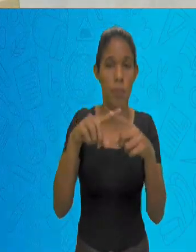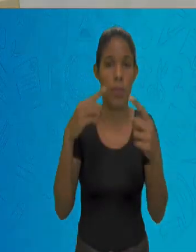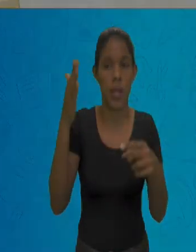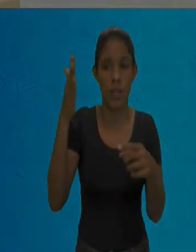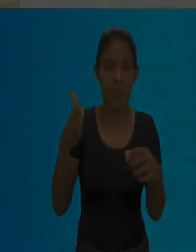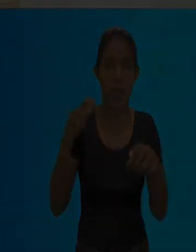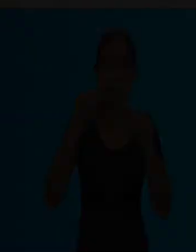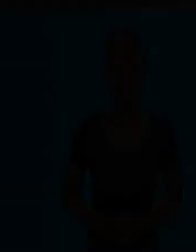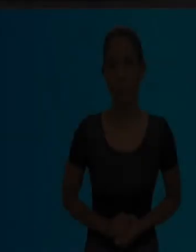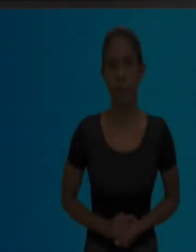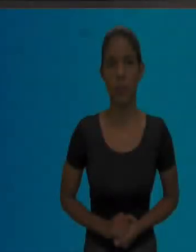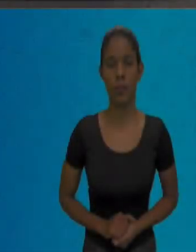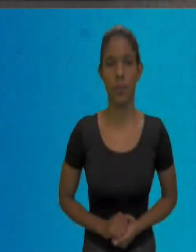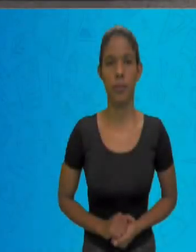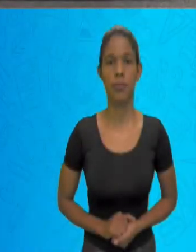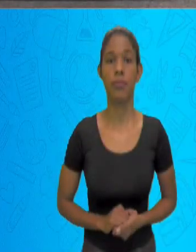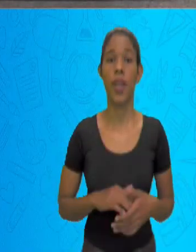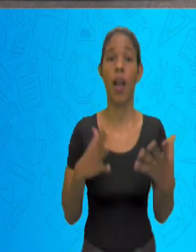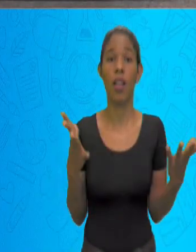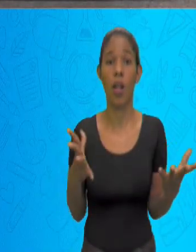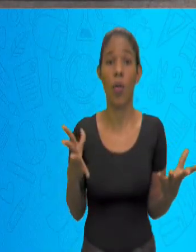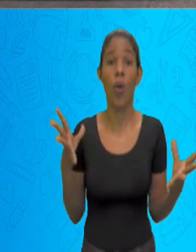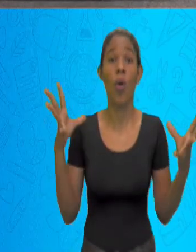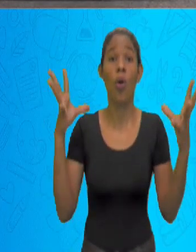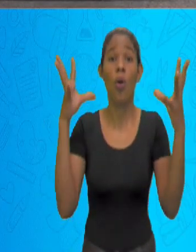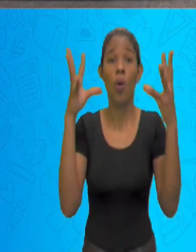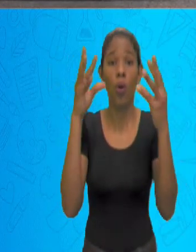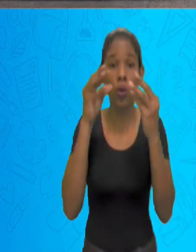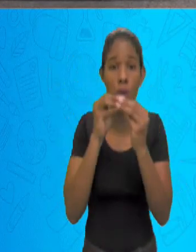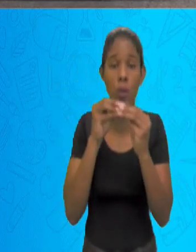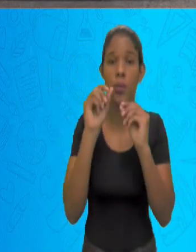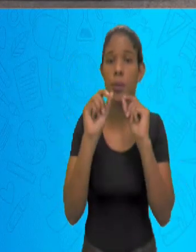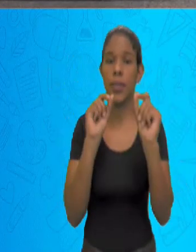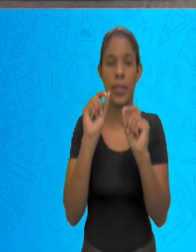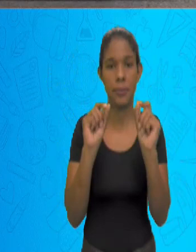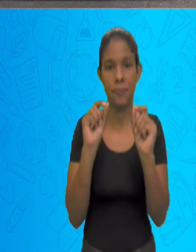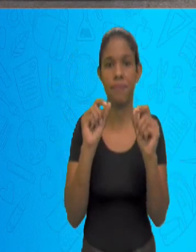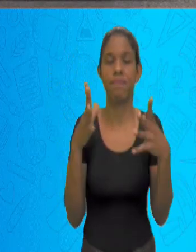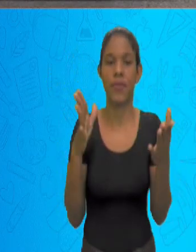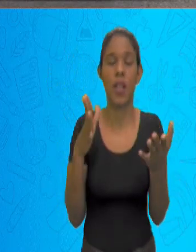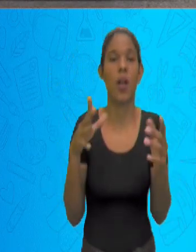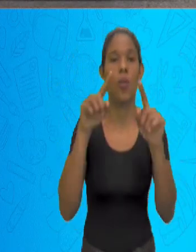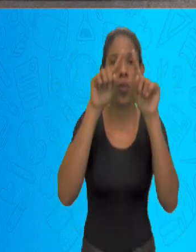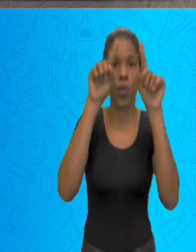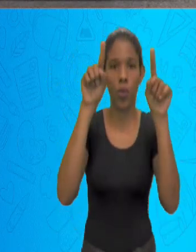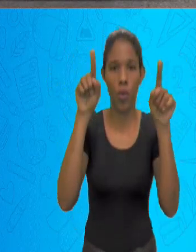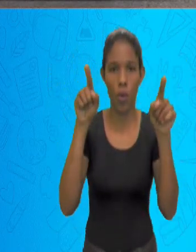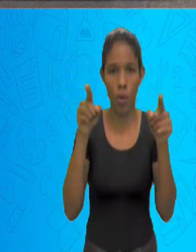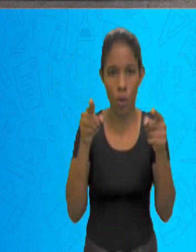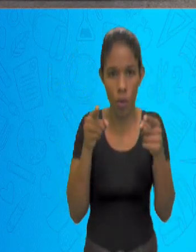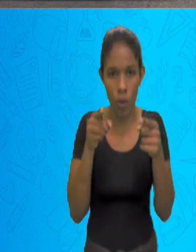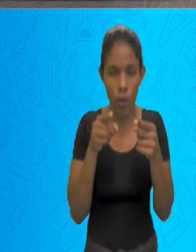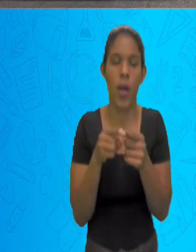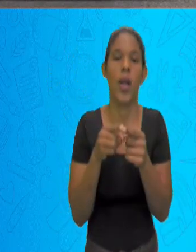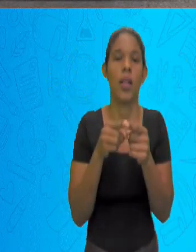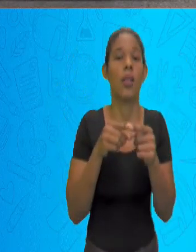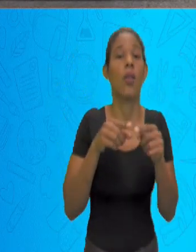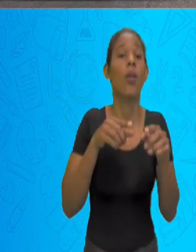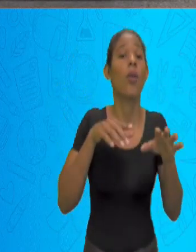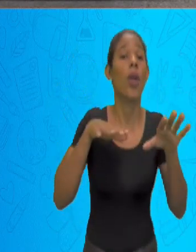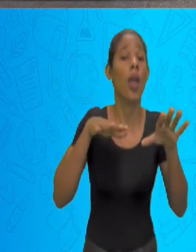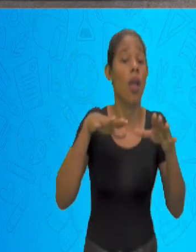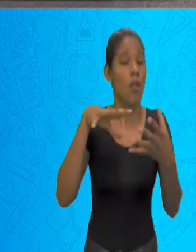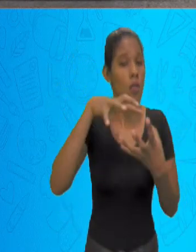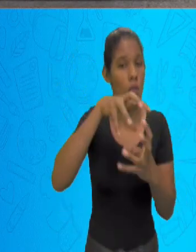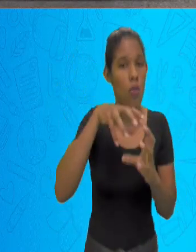com tudo isso? Concluímos que copos redondos são formas espaciais que rolam e possuem